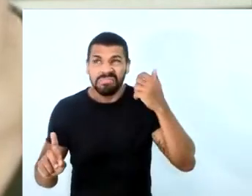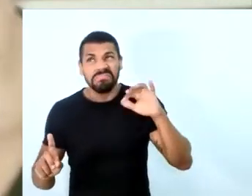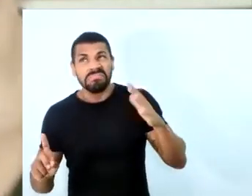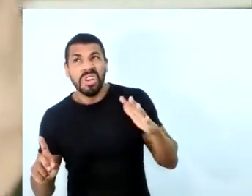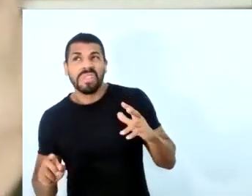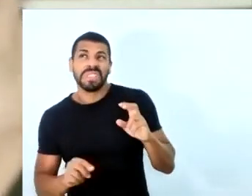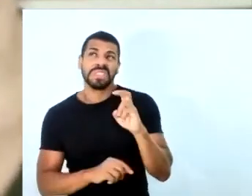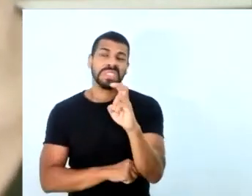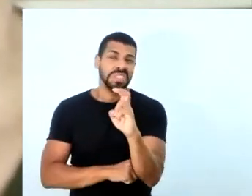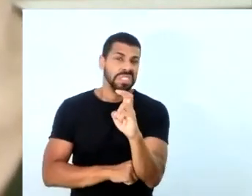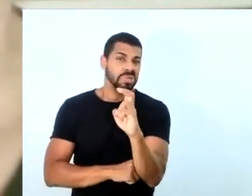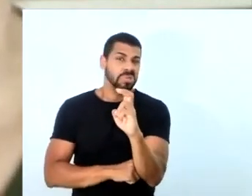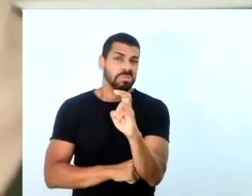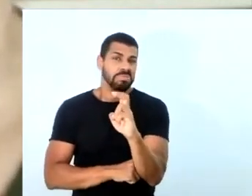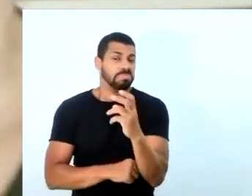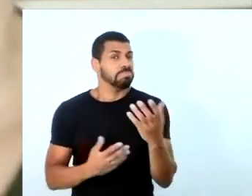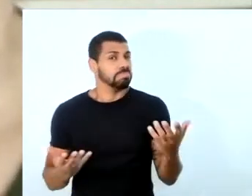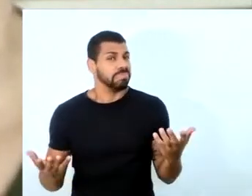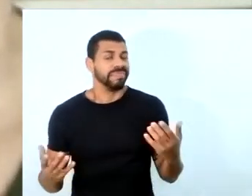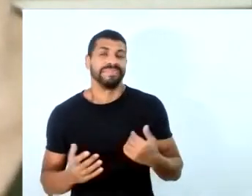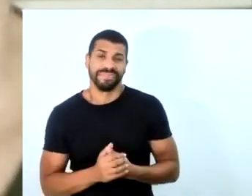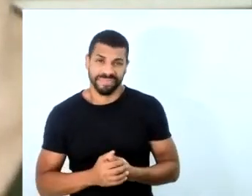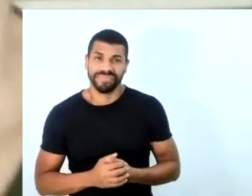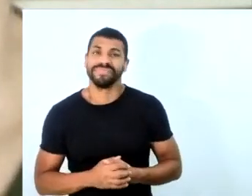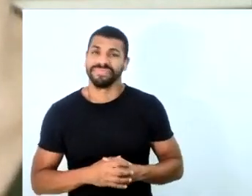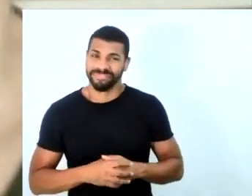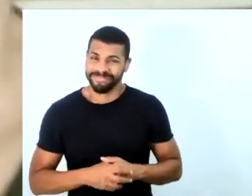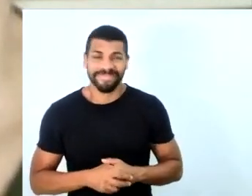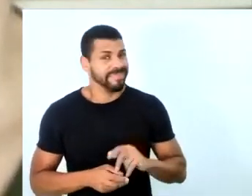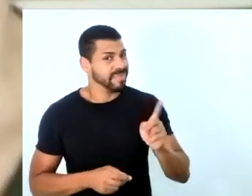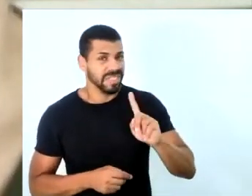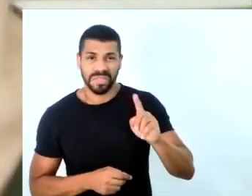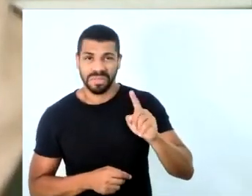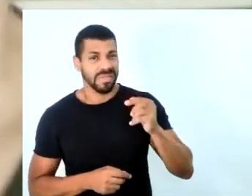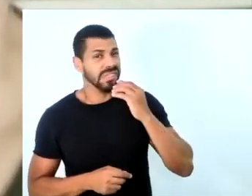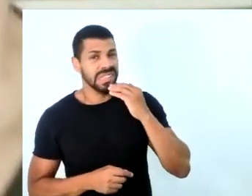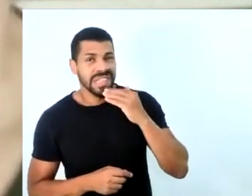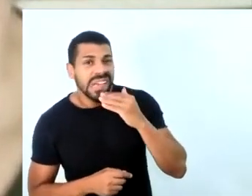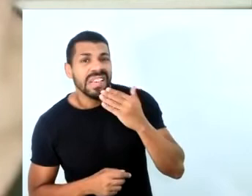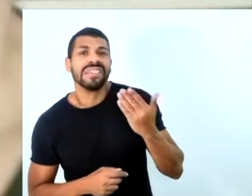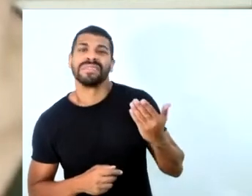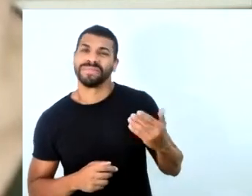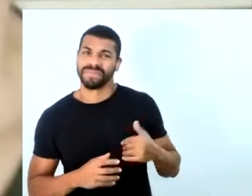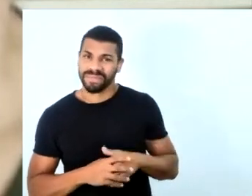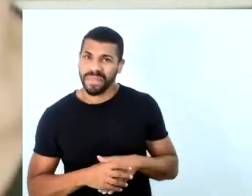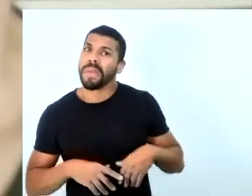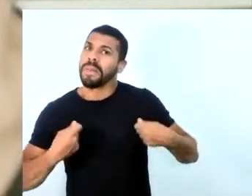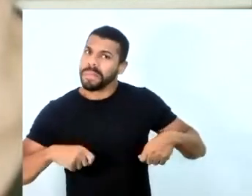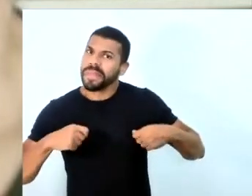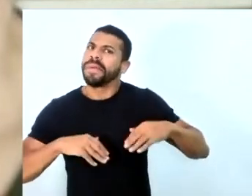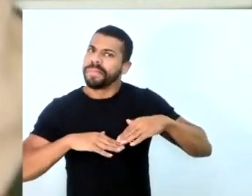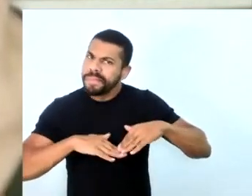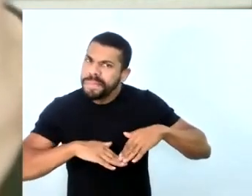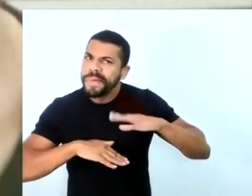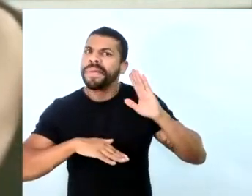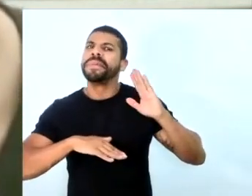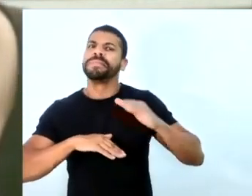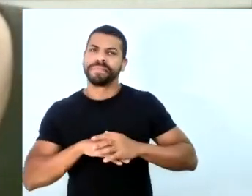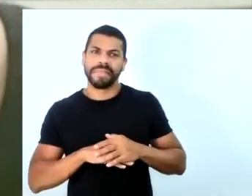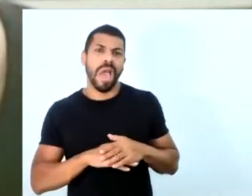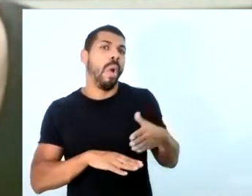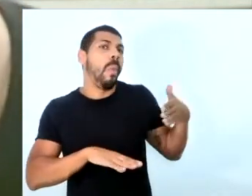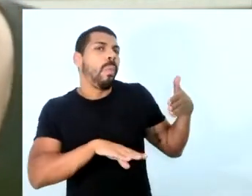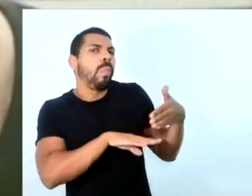5, né? É horrível isso, não é bom. Então, acho que as ferramentas e os